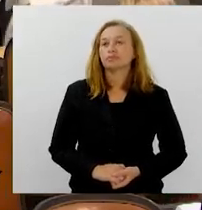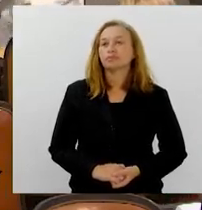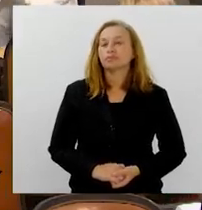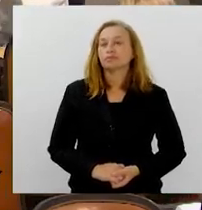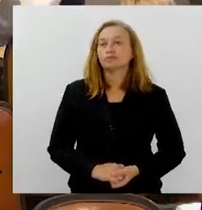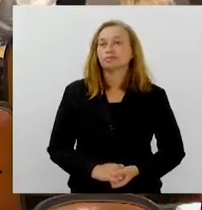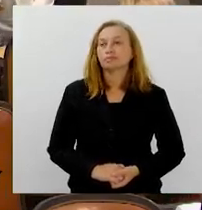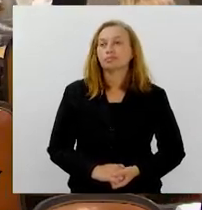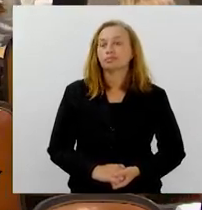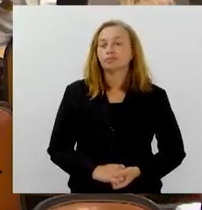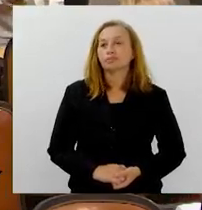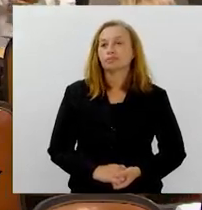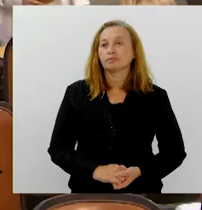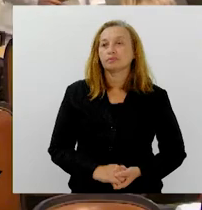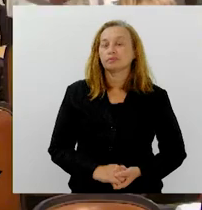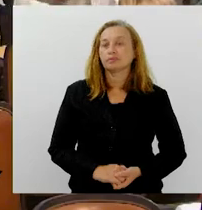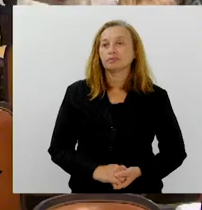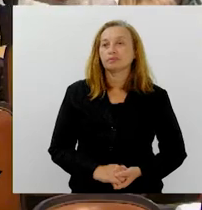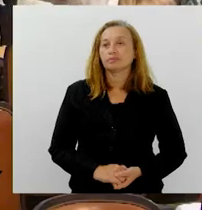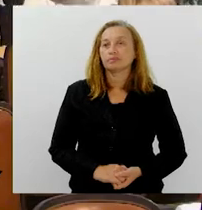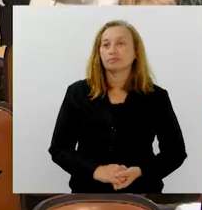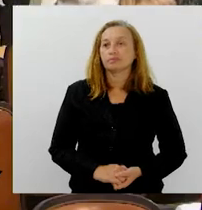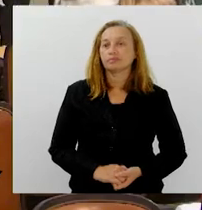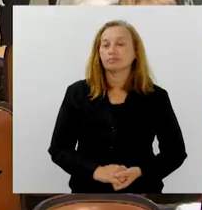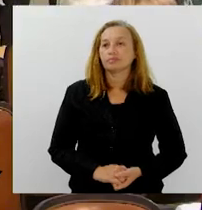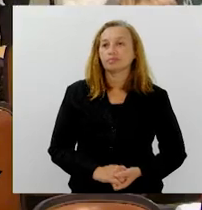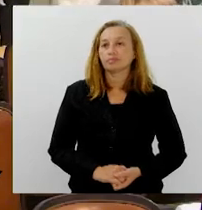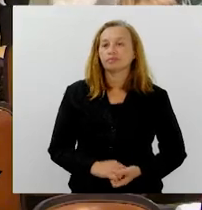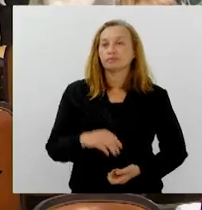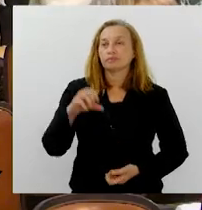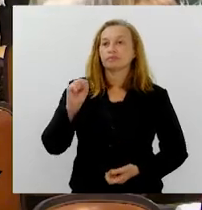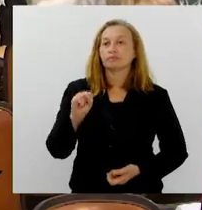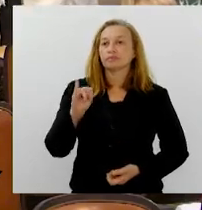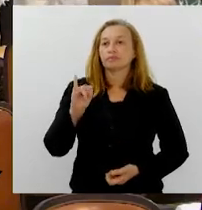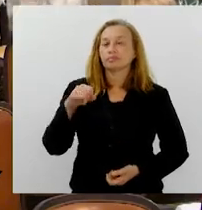Próximo agraciado, Cine Darcy.